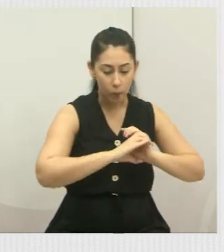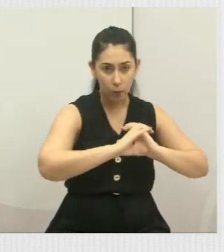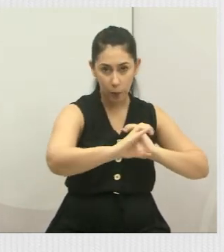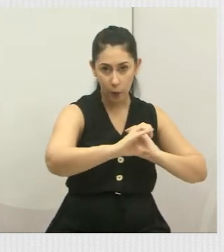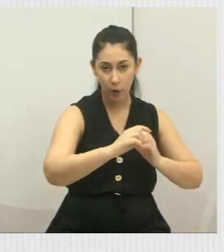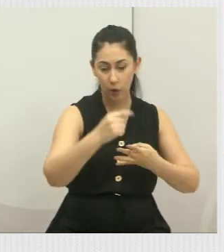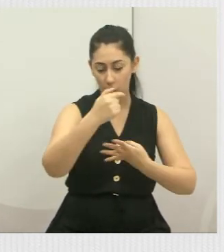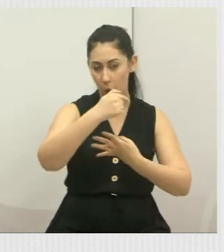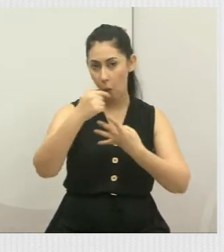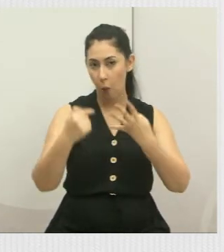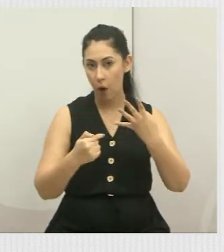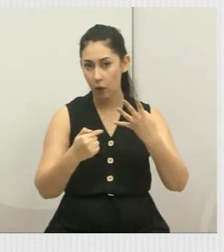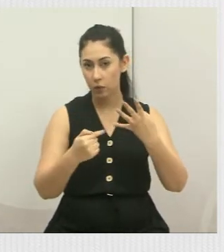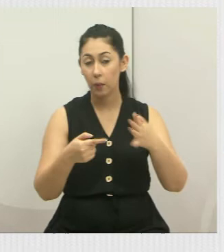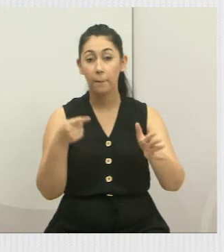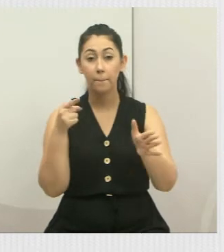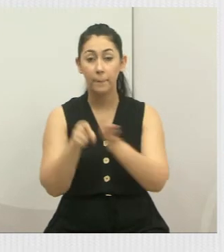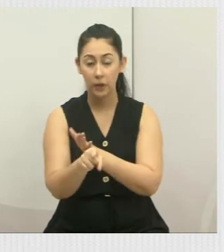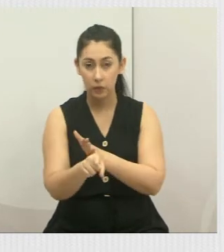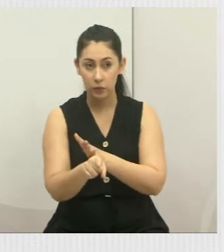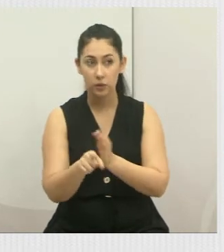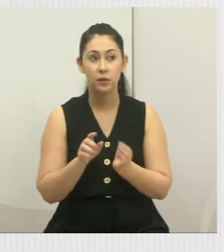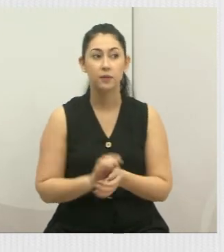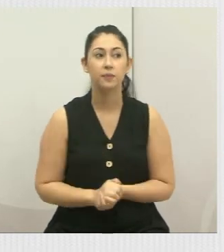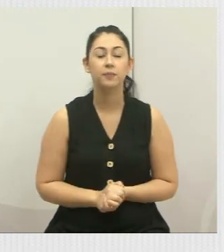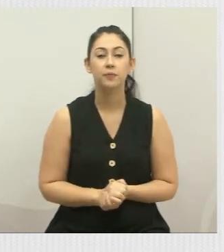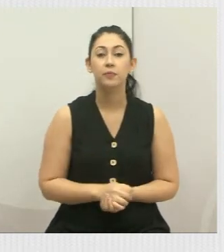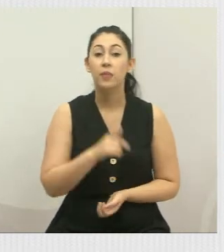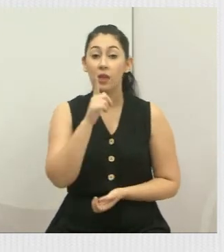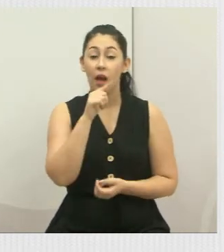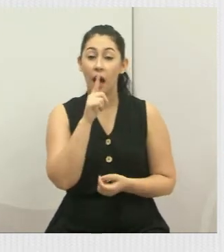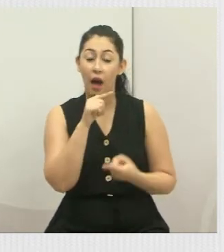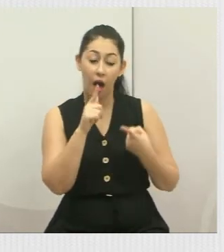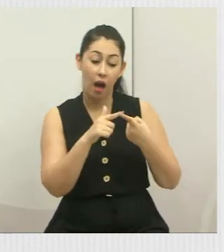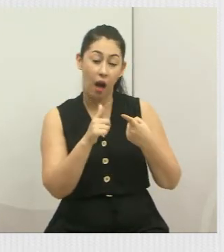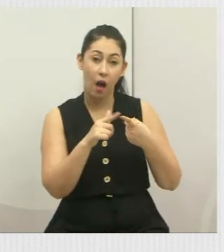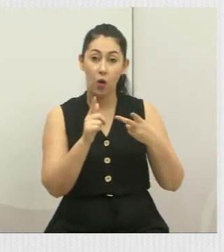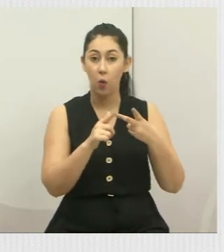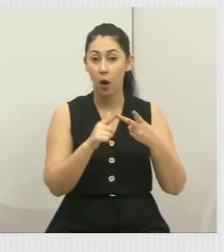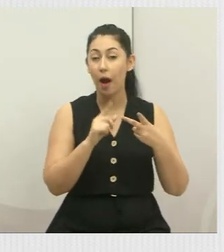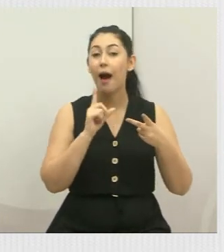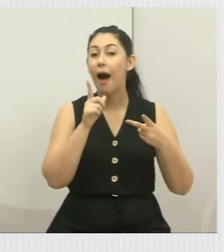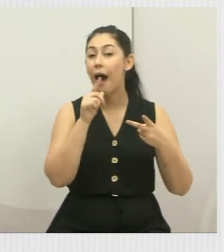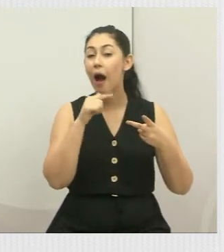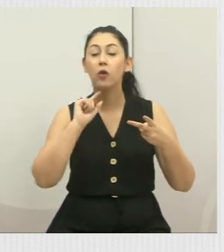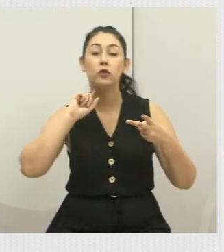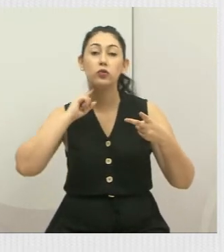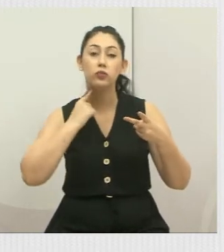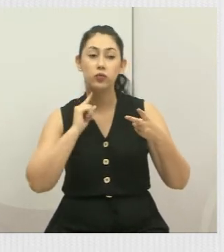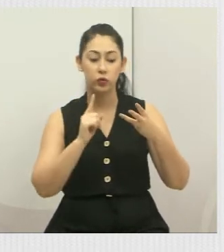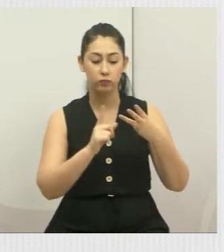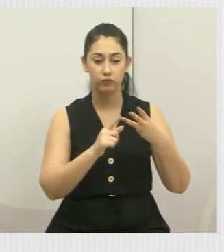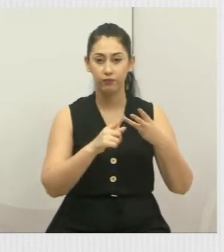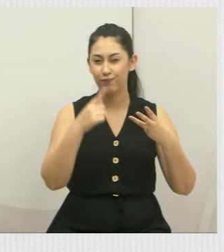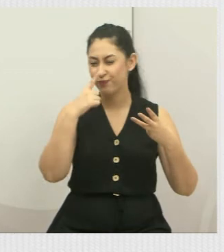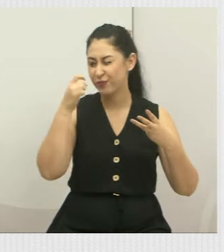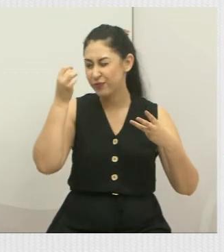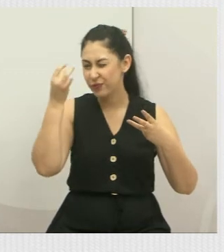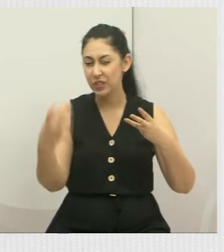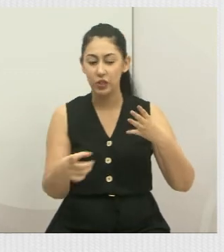Foram 4 perguntas, índice de satisfação: água, esgoto, resíduos e drenagem. E, por fim, uma